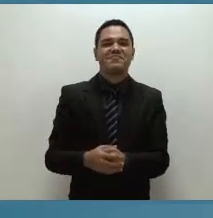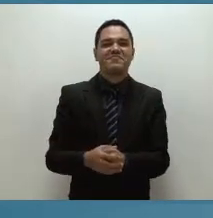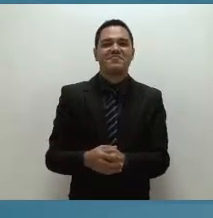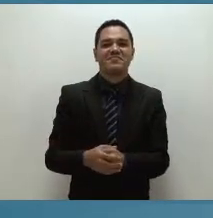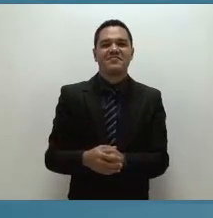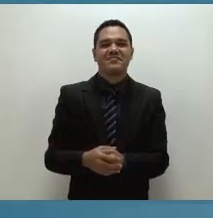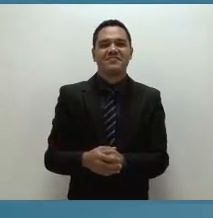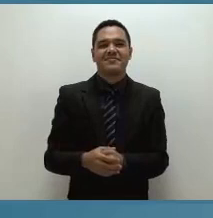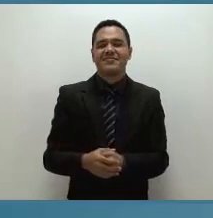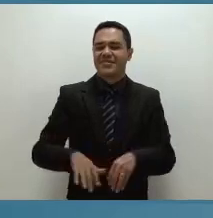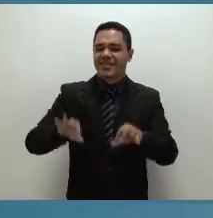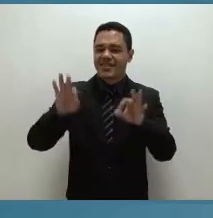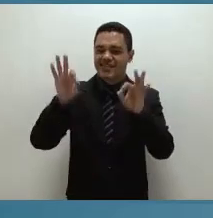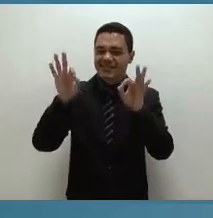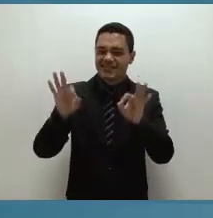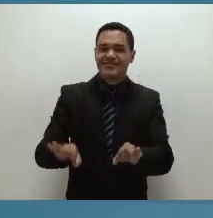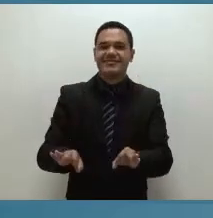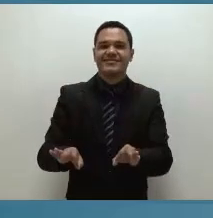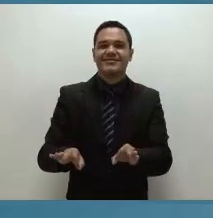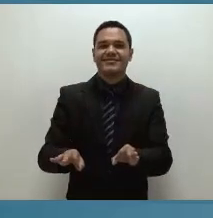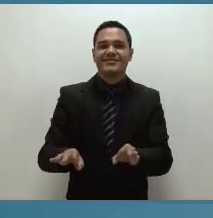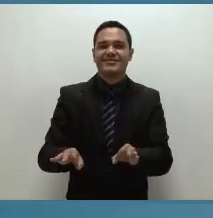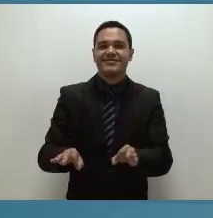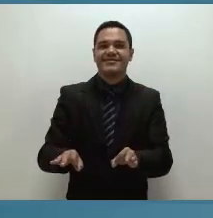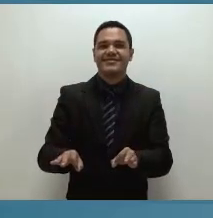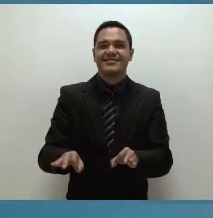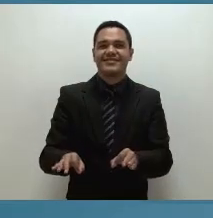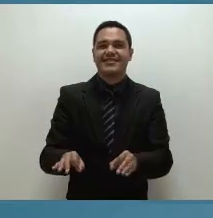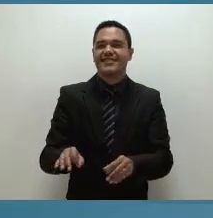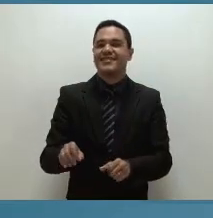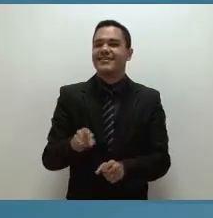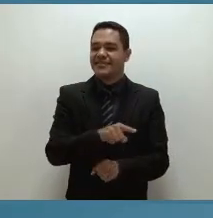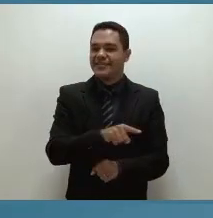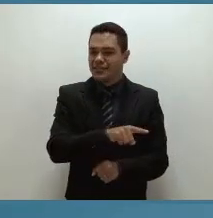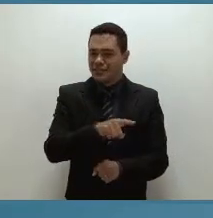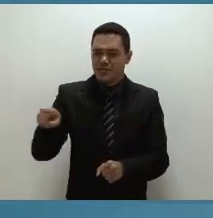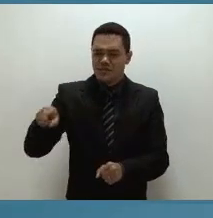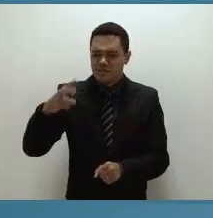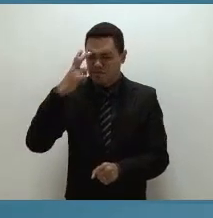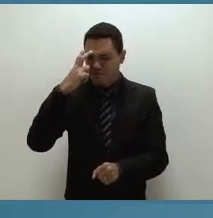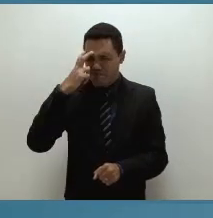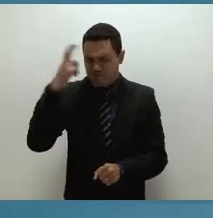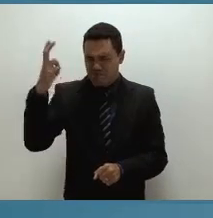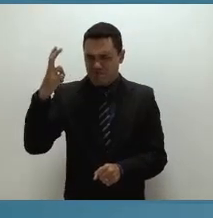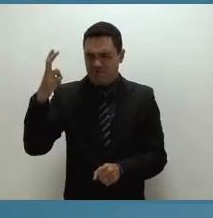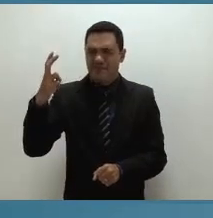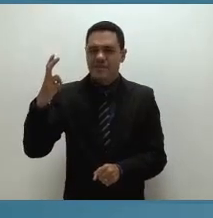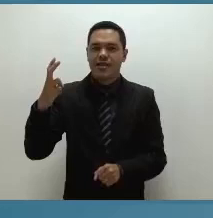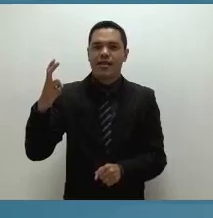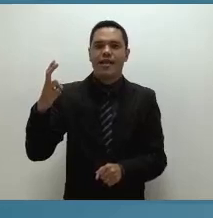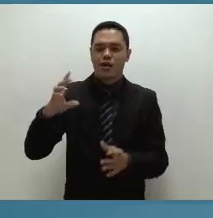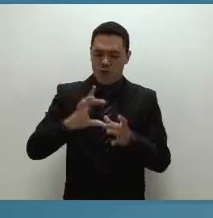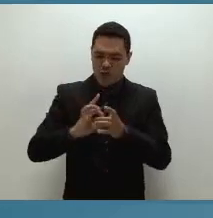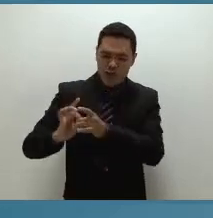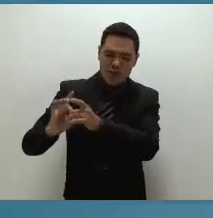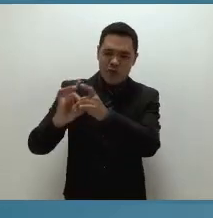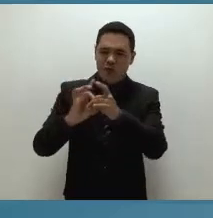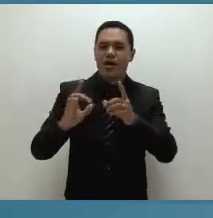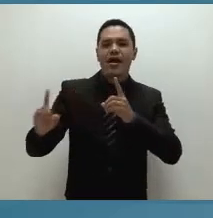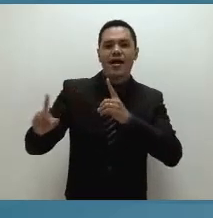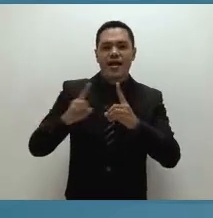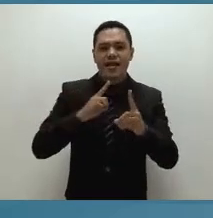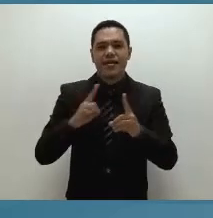Por certo, exercerão com competência e inteligência, harmonia e diálogo,